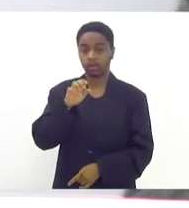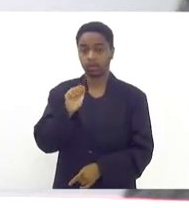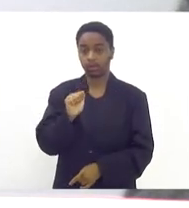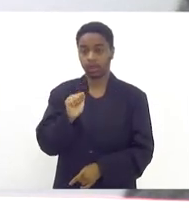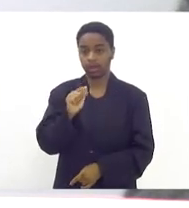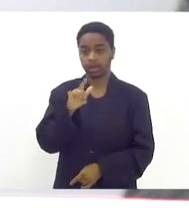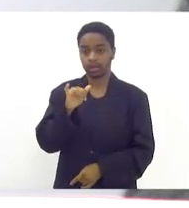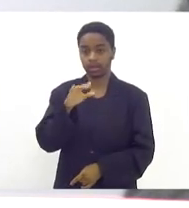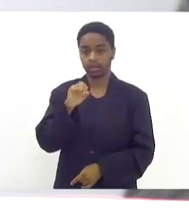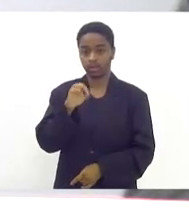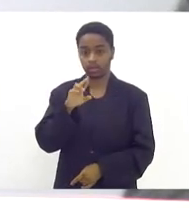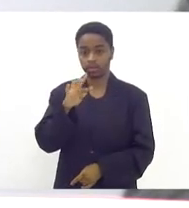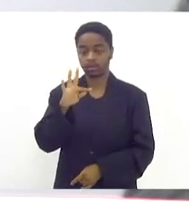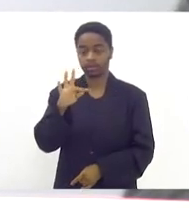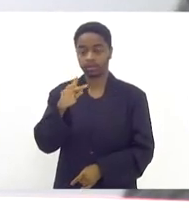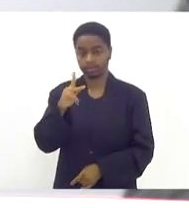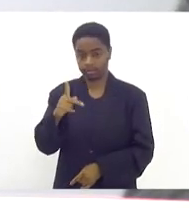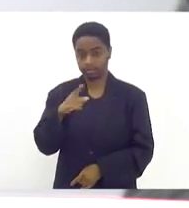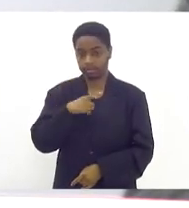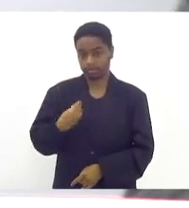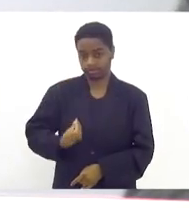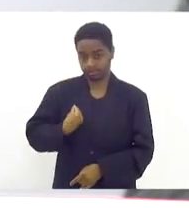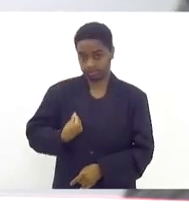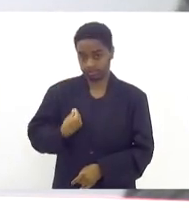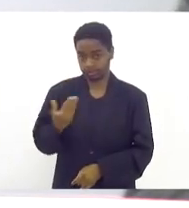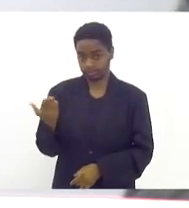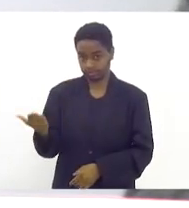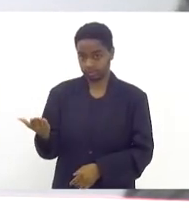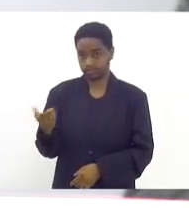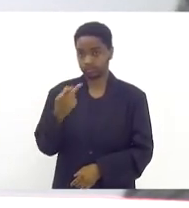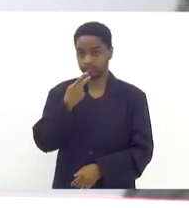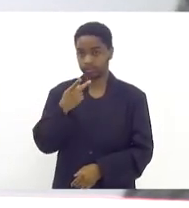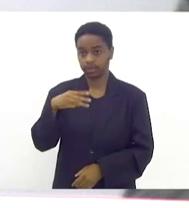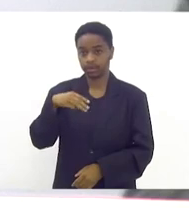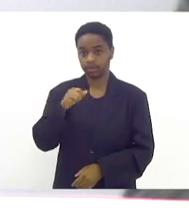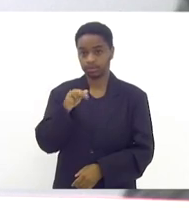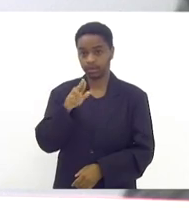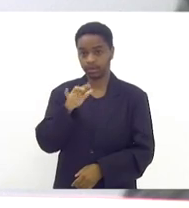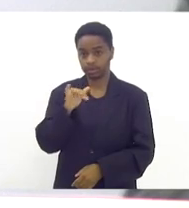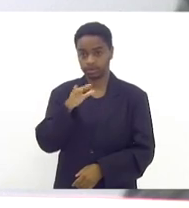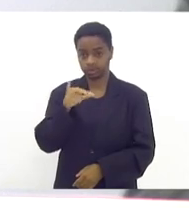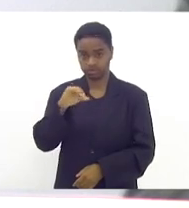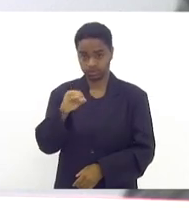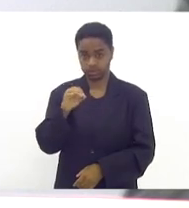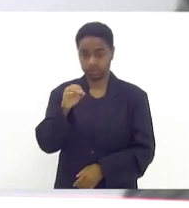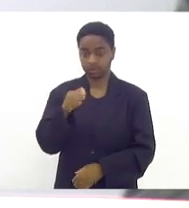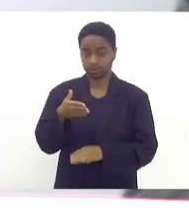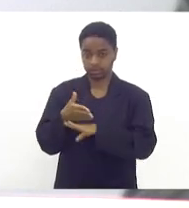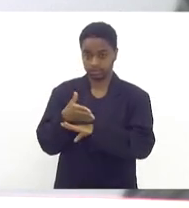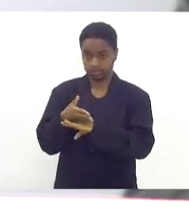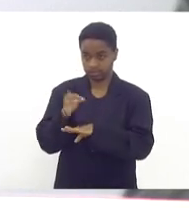Qualicorp tá aqui muito bem e dizendo então que sor Maurício Lopes né diretor